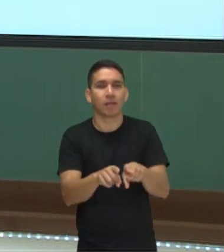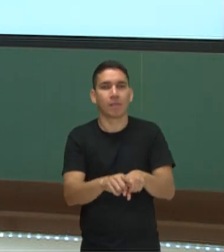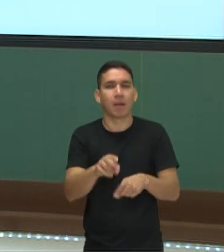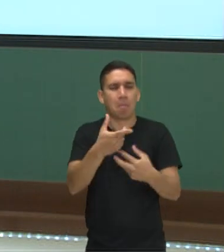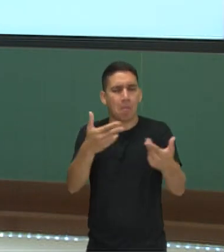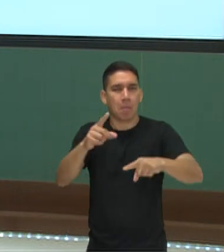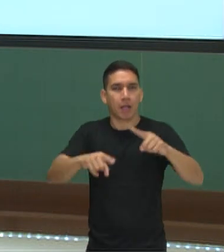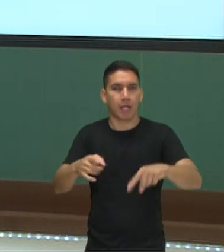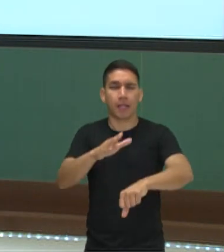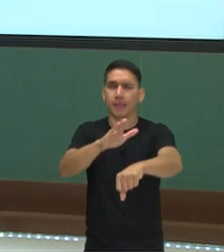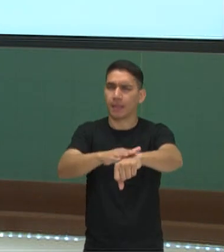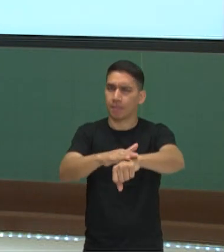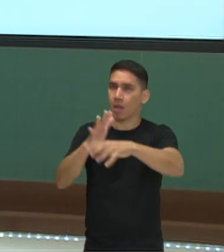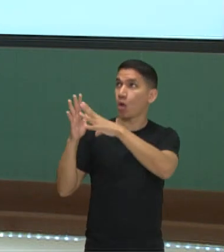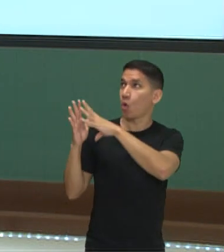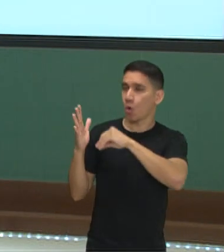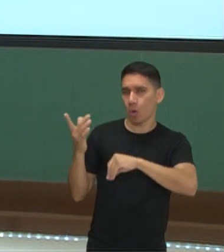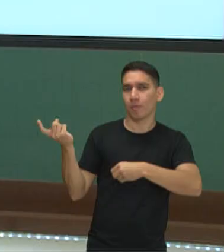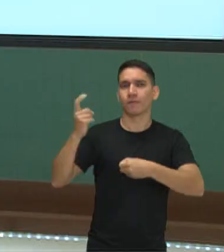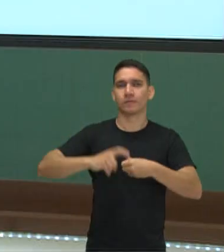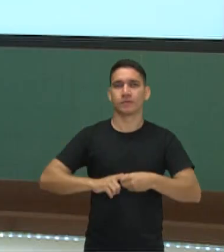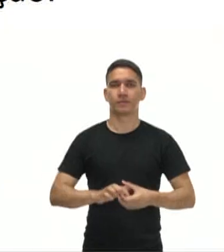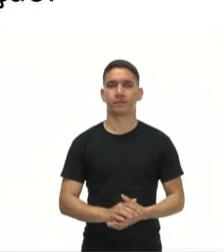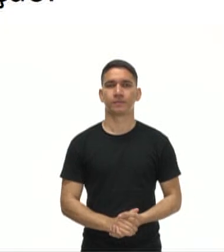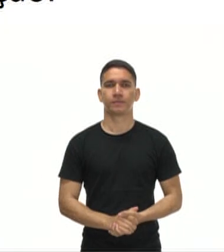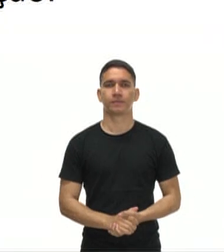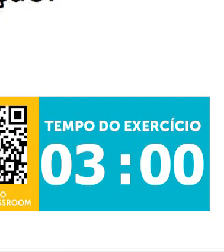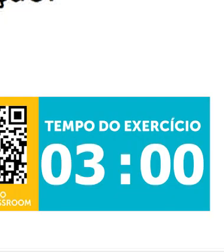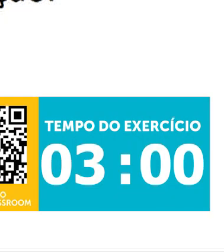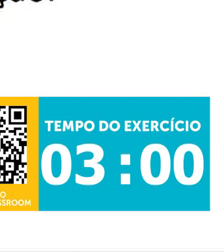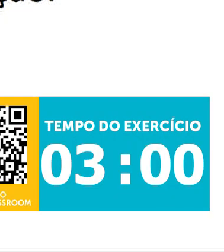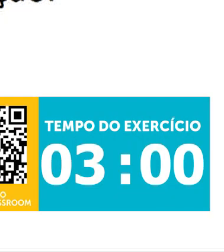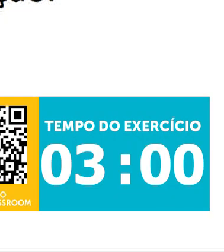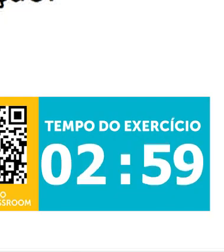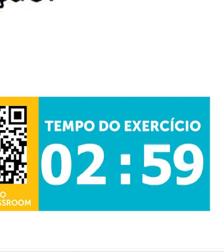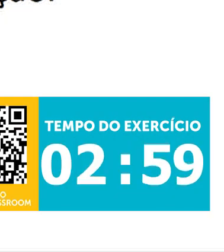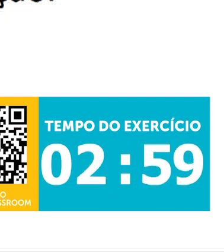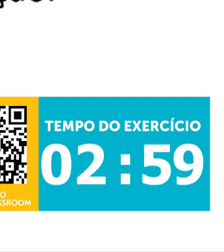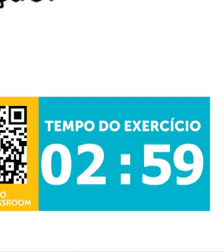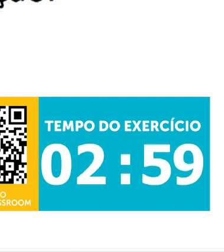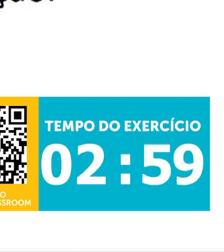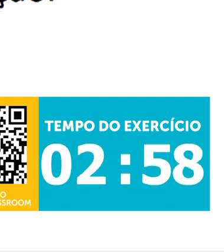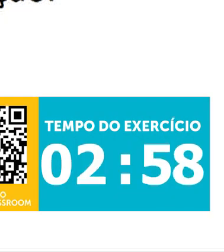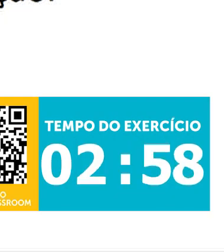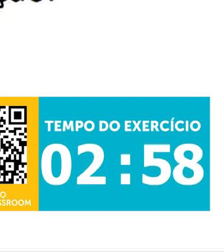degradação. Eu vou dar um tempinho para vocês copiarem e eu já retorno.